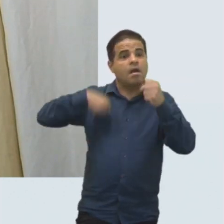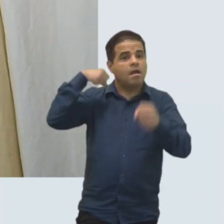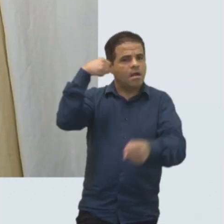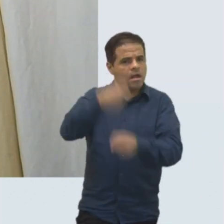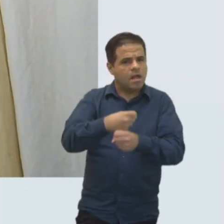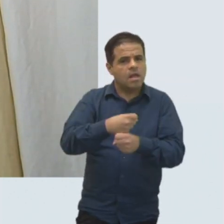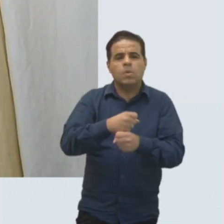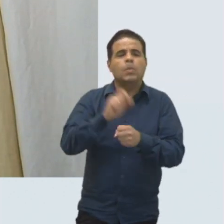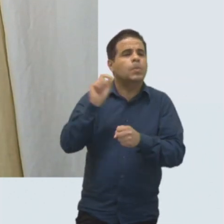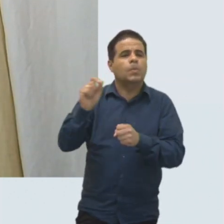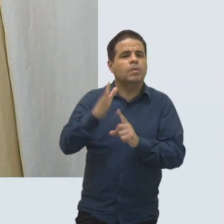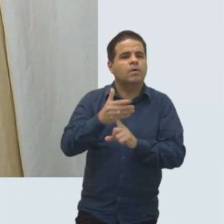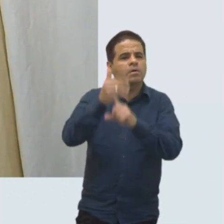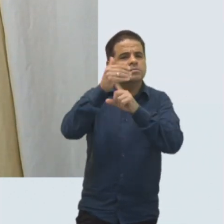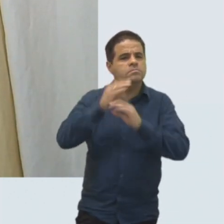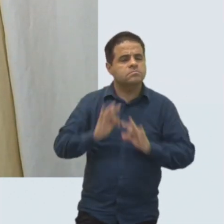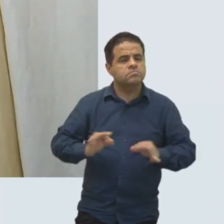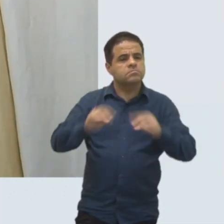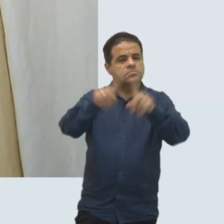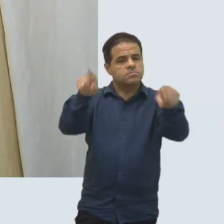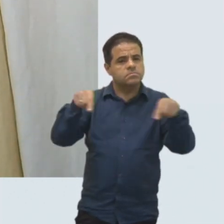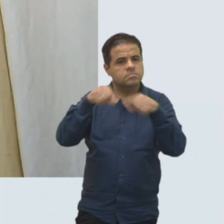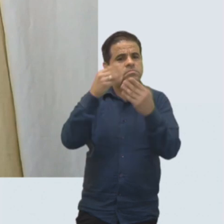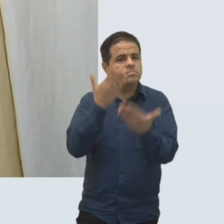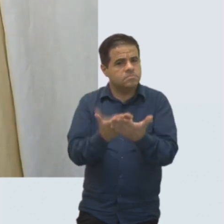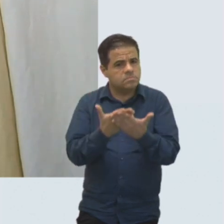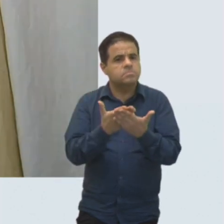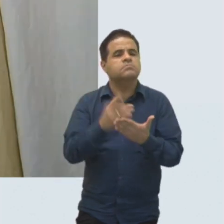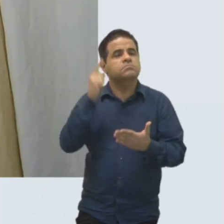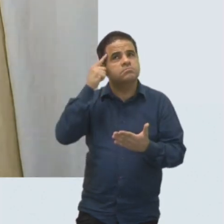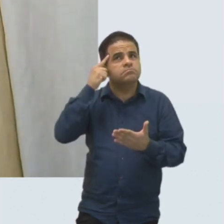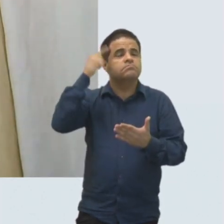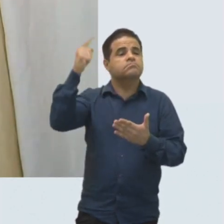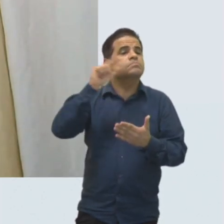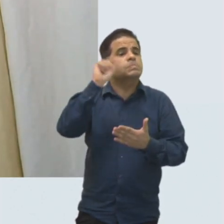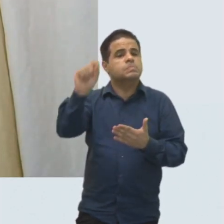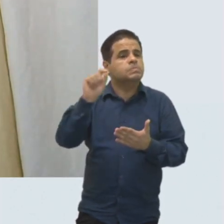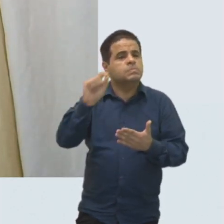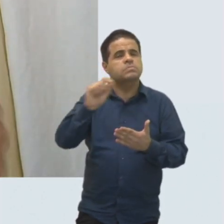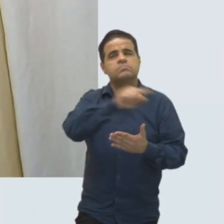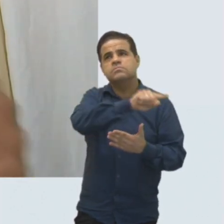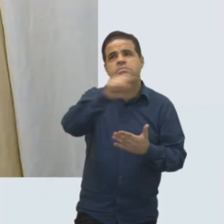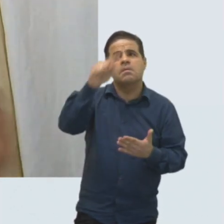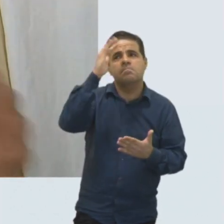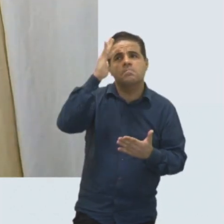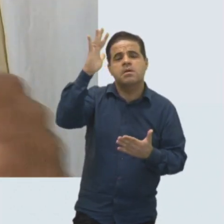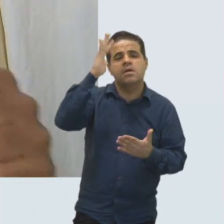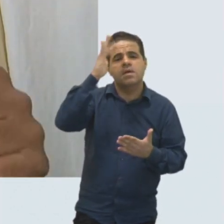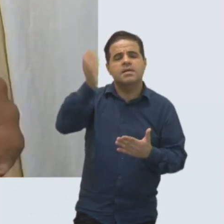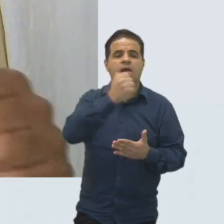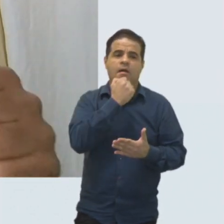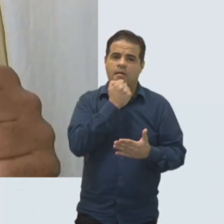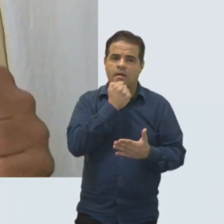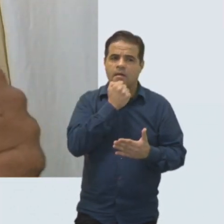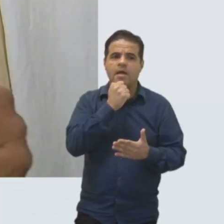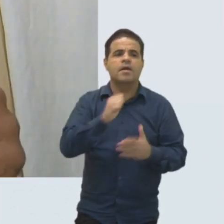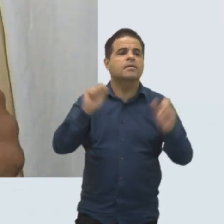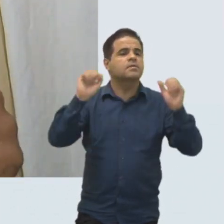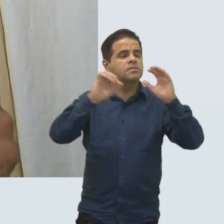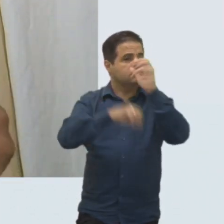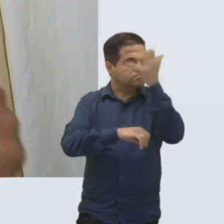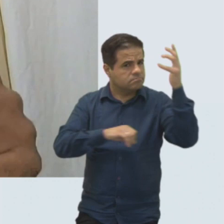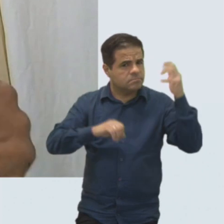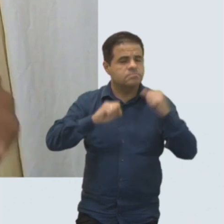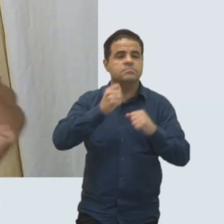foi tecnologia na sala de aula, produção de tecnologia na sala de aula. E aí você pensa, ciências da natureza, ok,